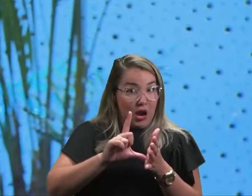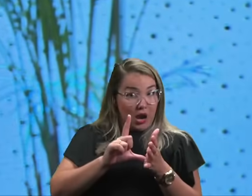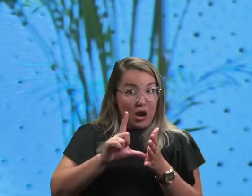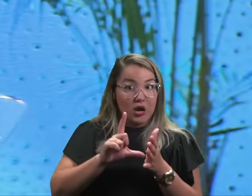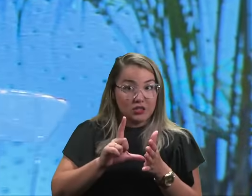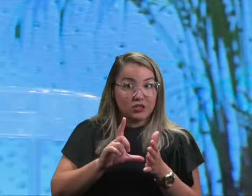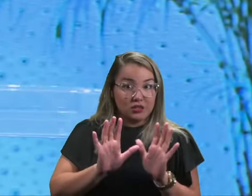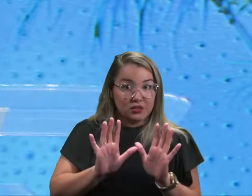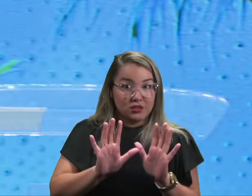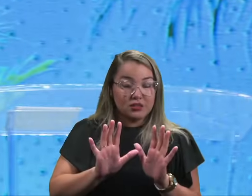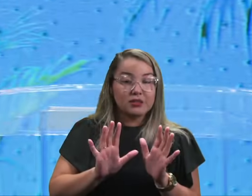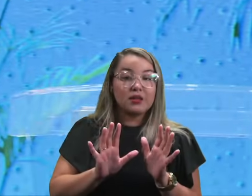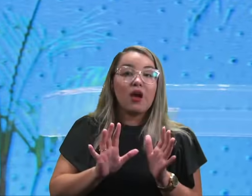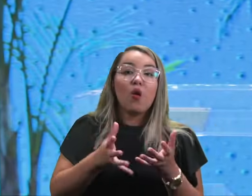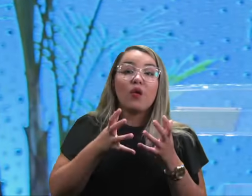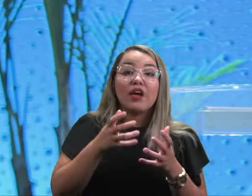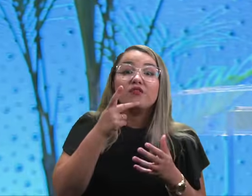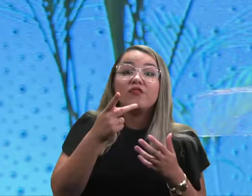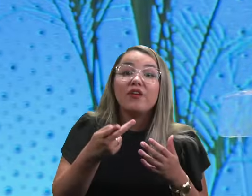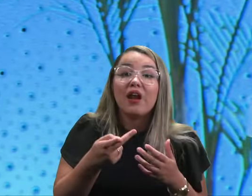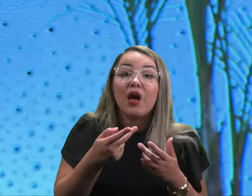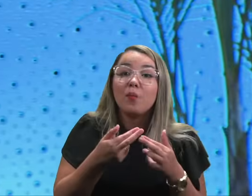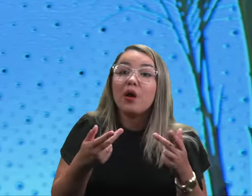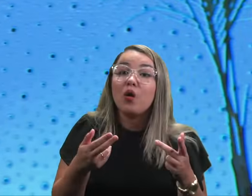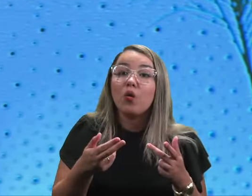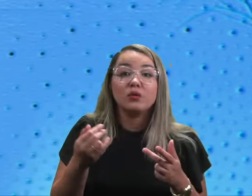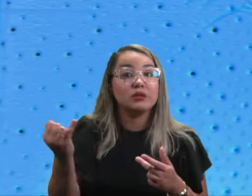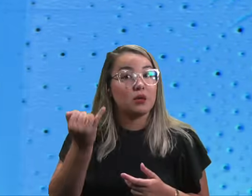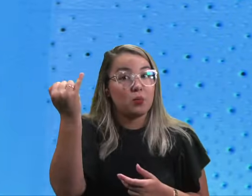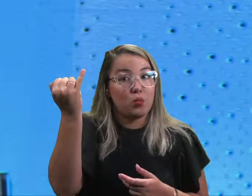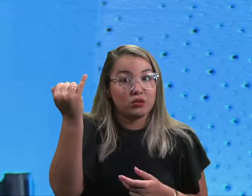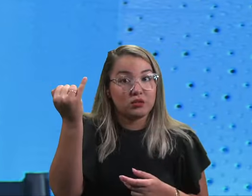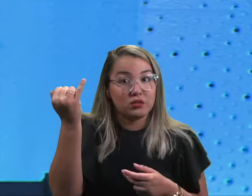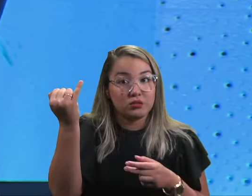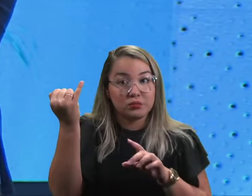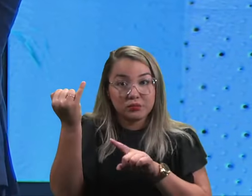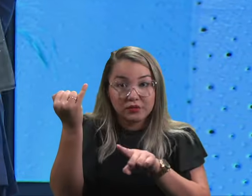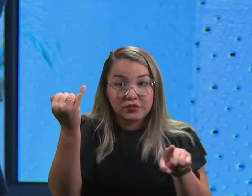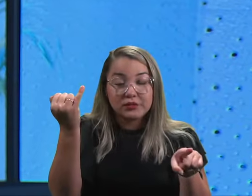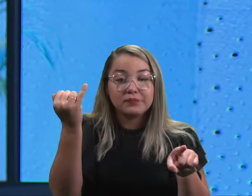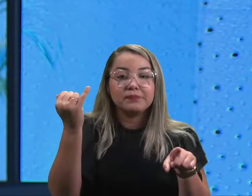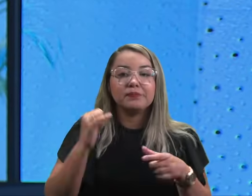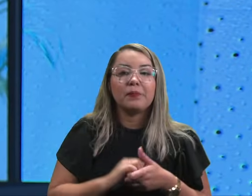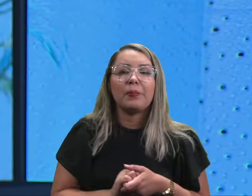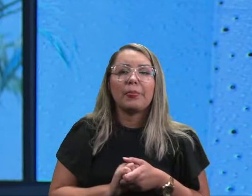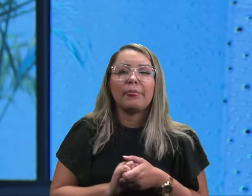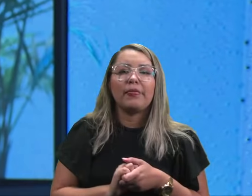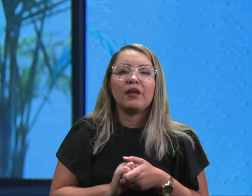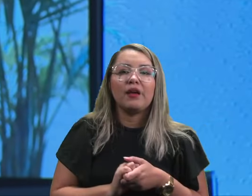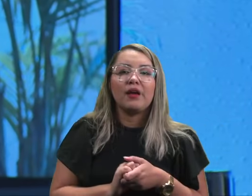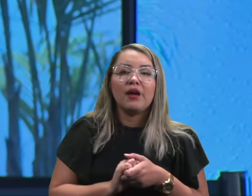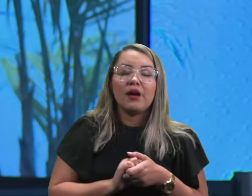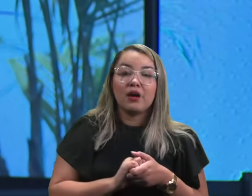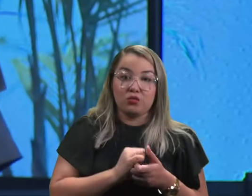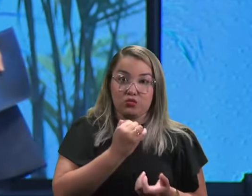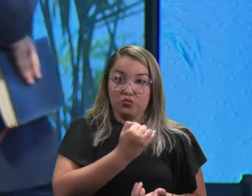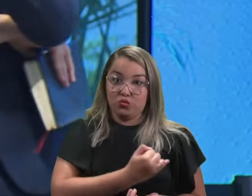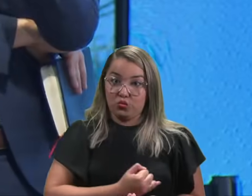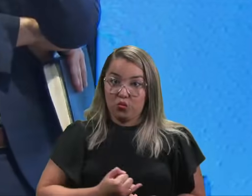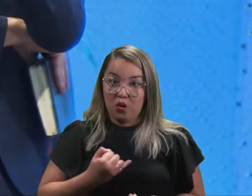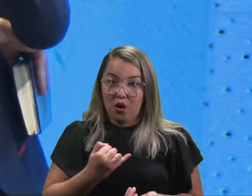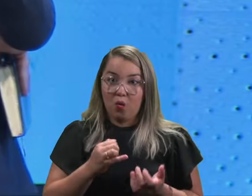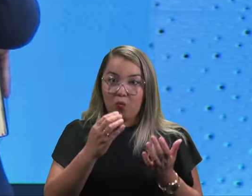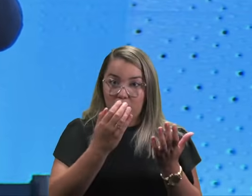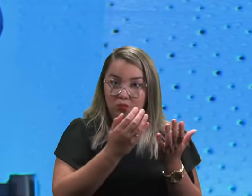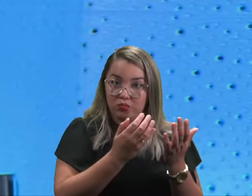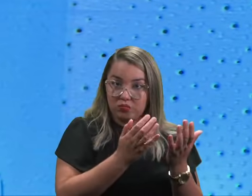nós vamos ler hoje, dizer uma coisa muito importante para você. No Evangelho de João, preste atenção aqui o que